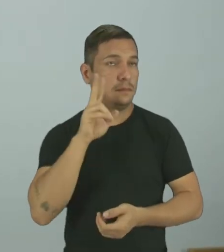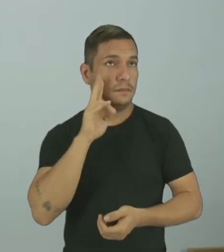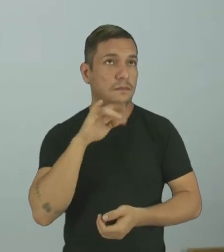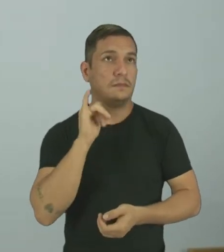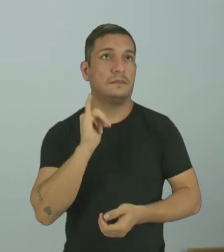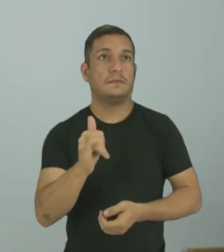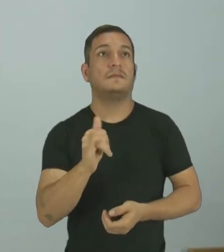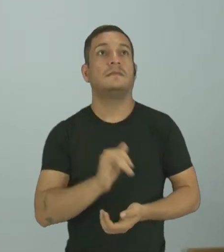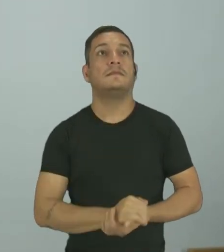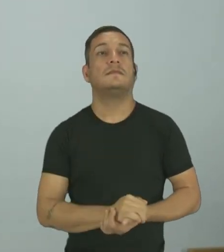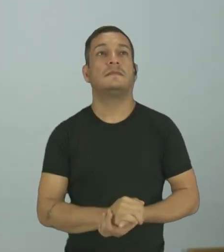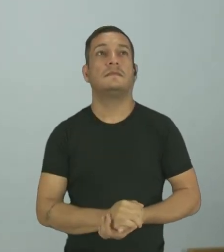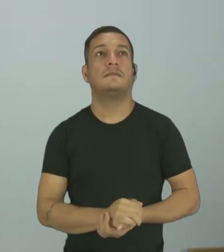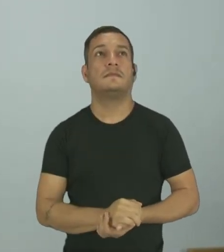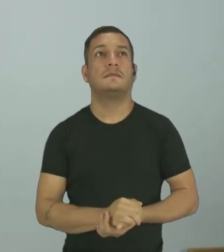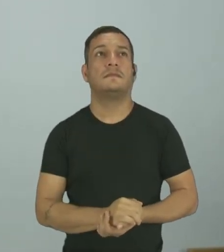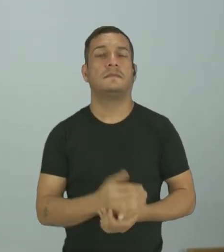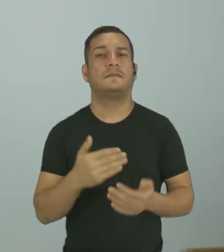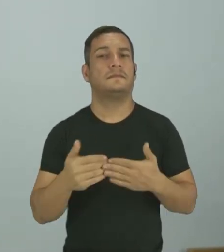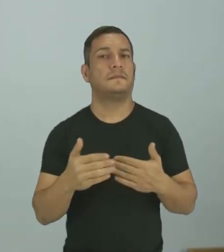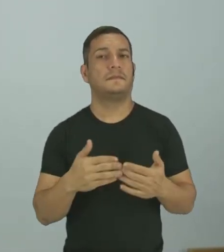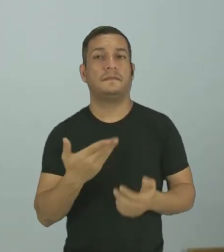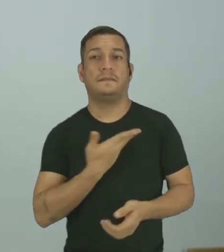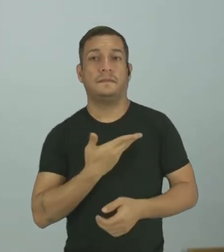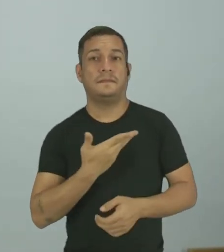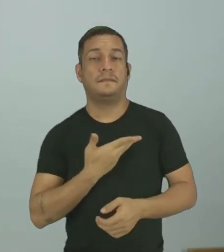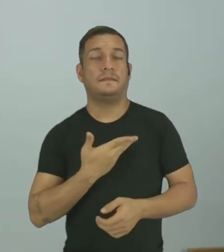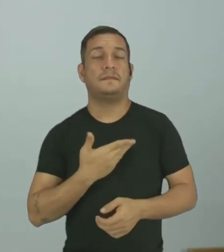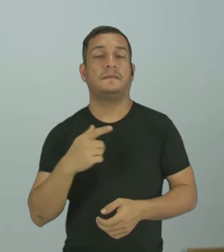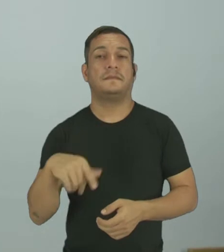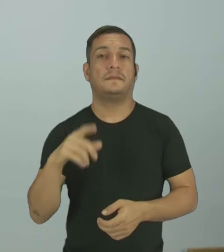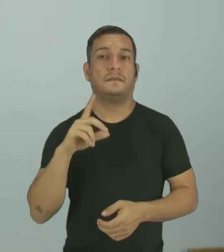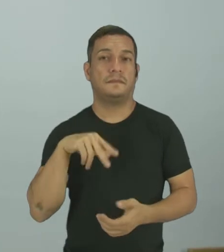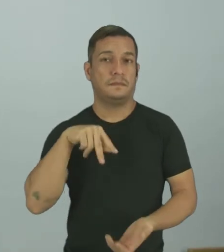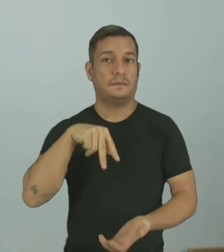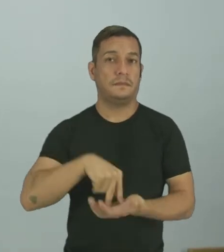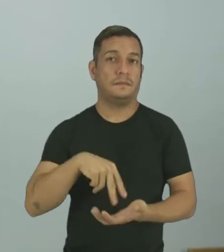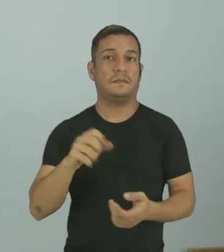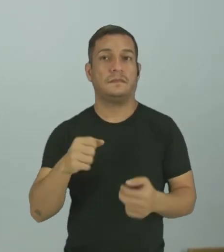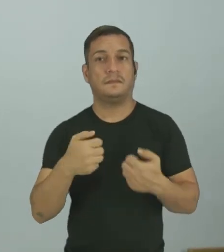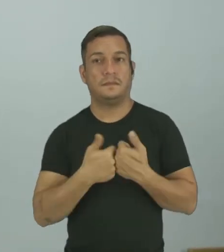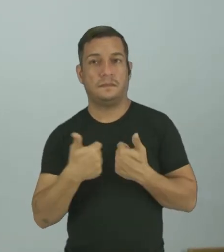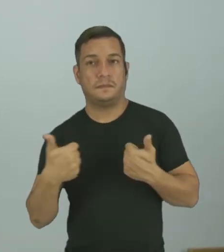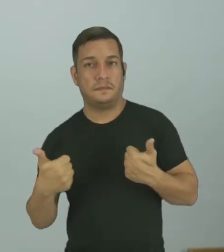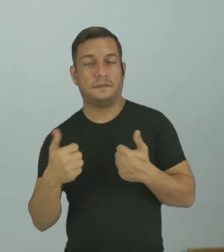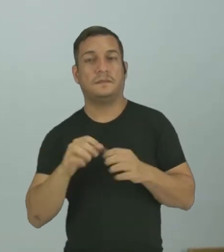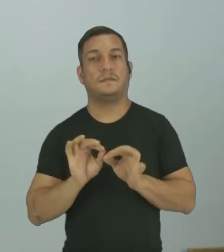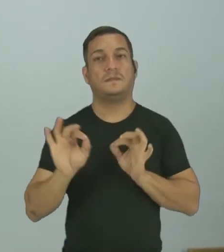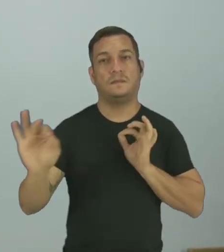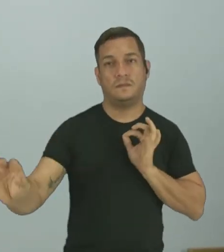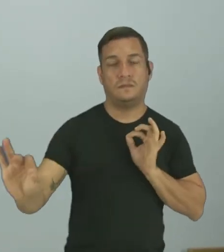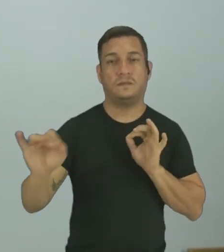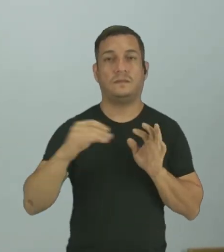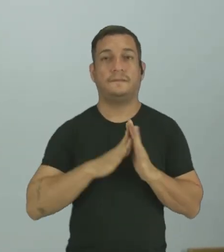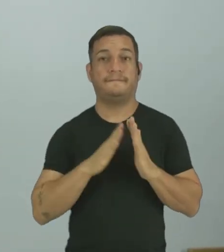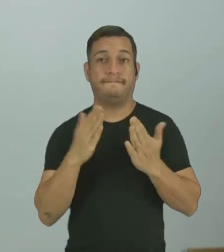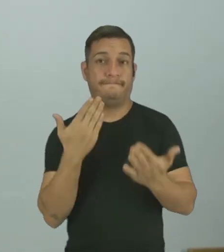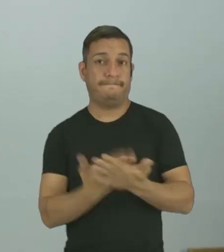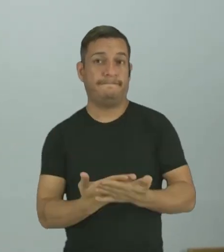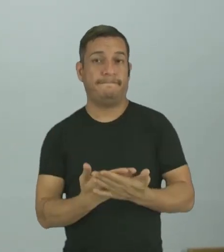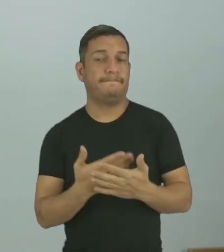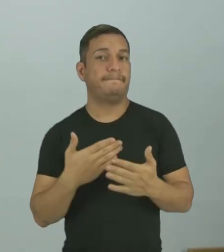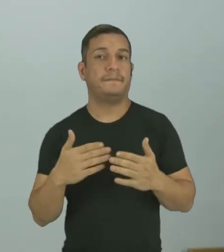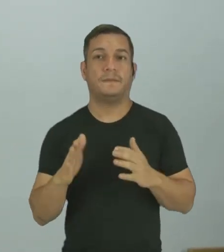isso com vocês? Independente dos nossos amigos estarem perto, ou estarem longe, ou estarem na escola,